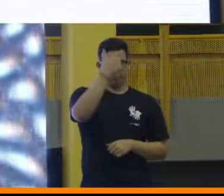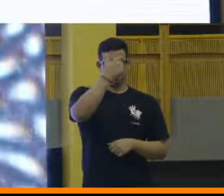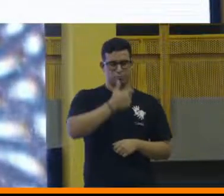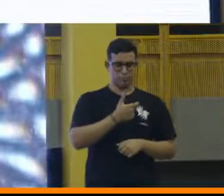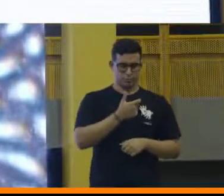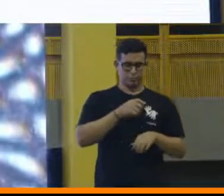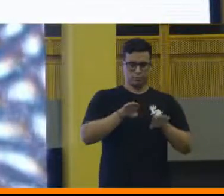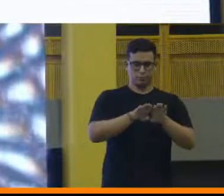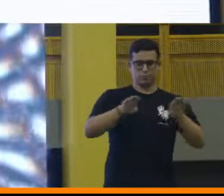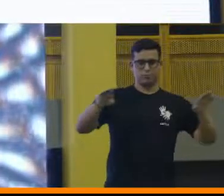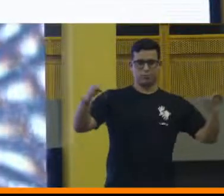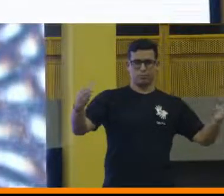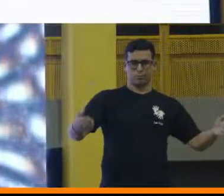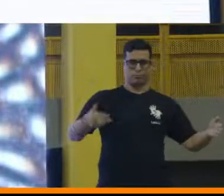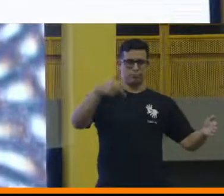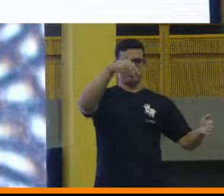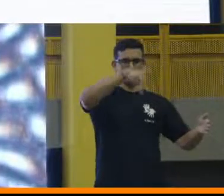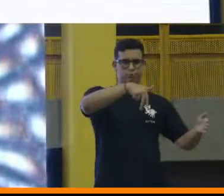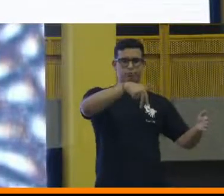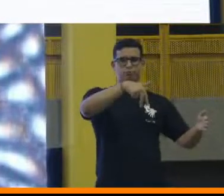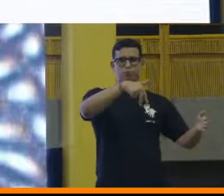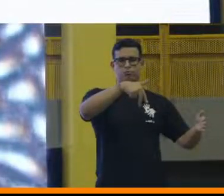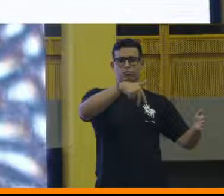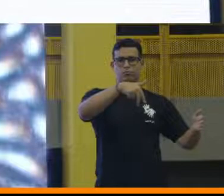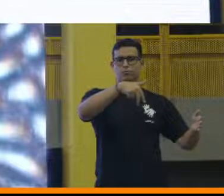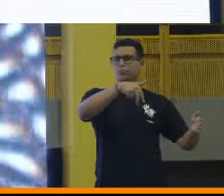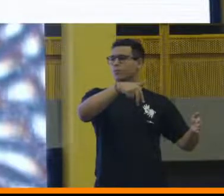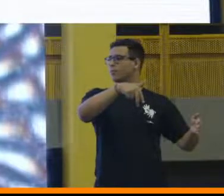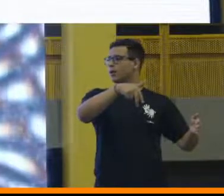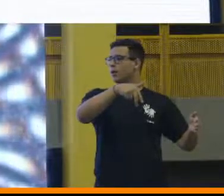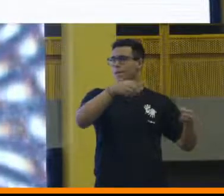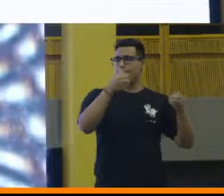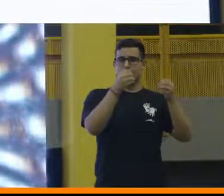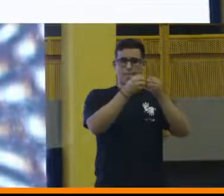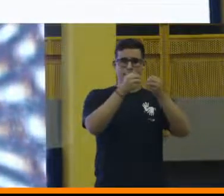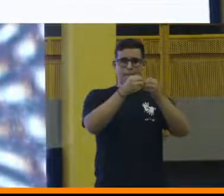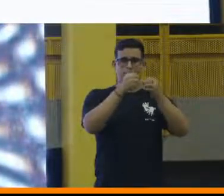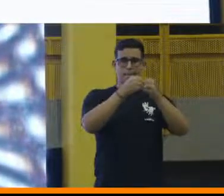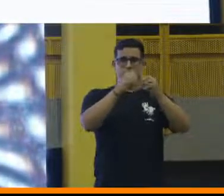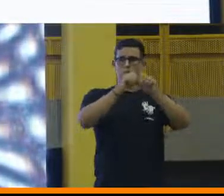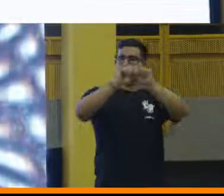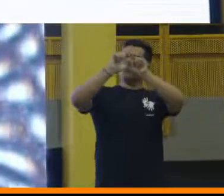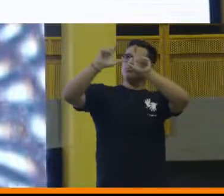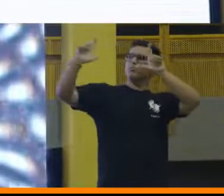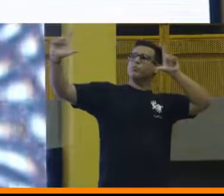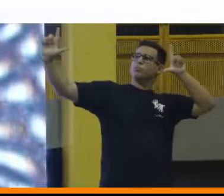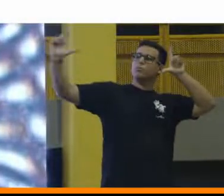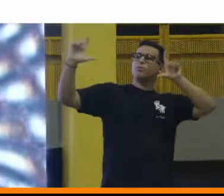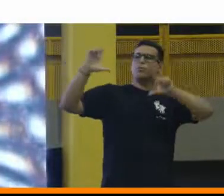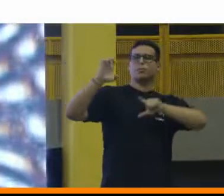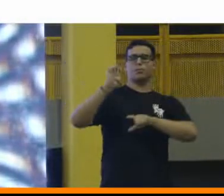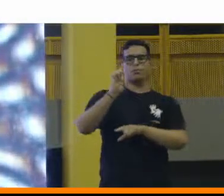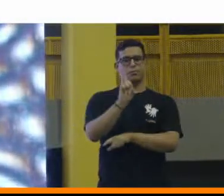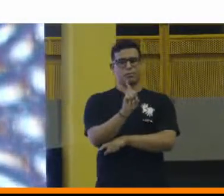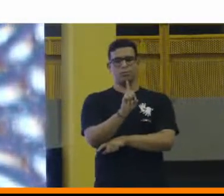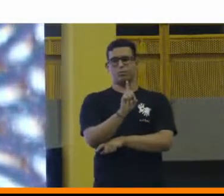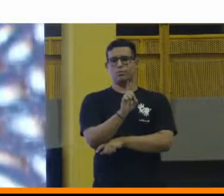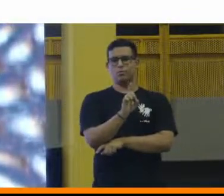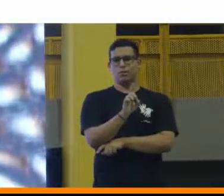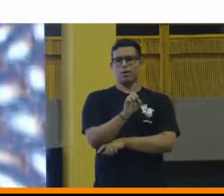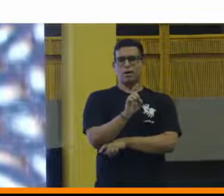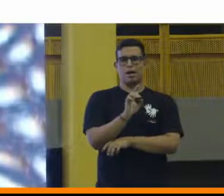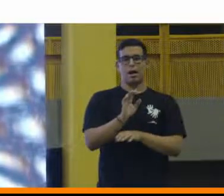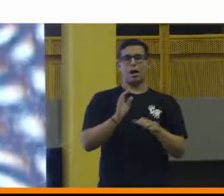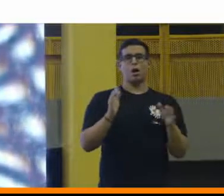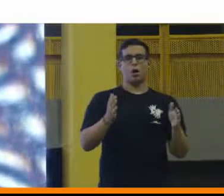palco, olha o palco como referencial, próximo ao telão de LED. Eu vou me